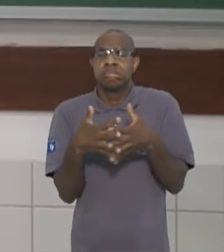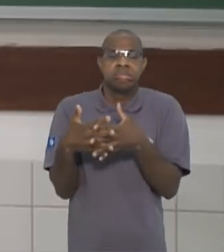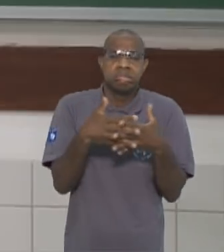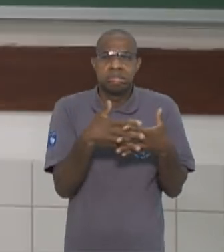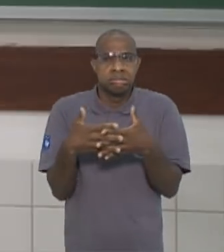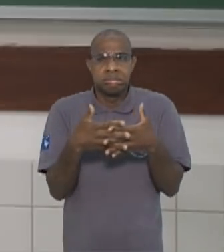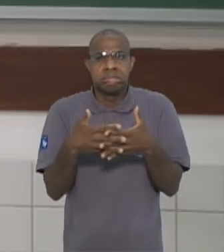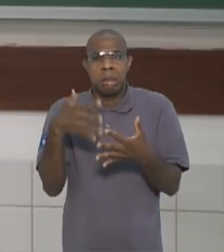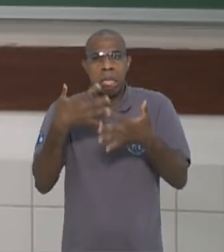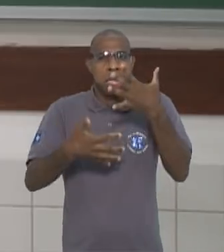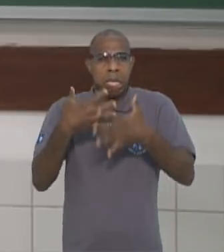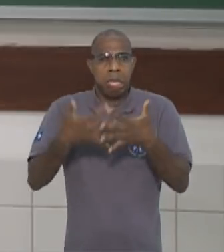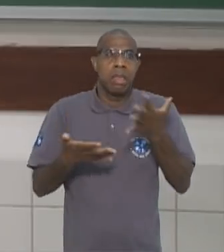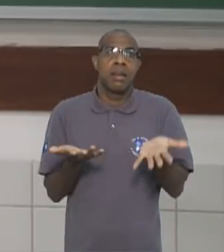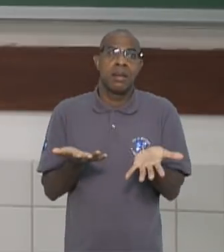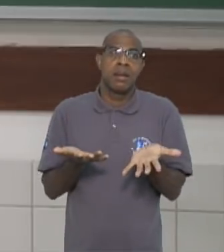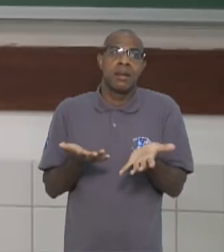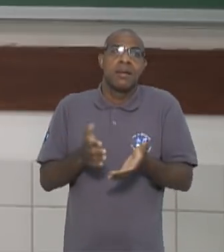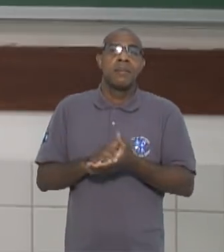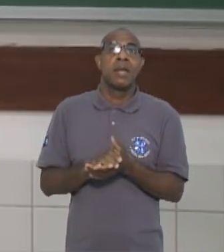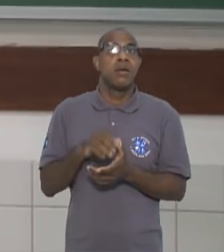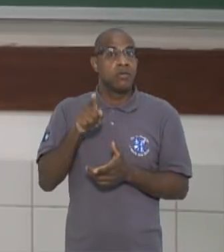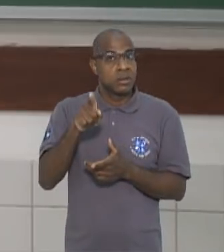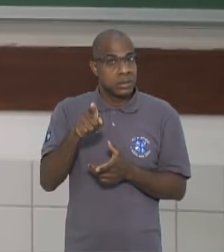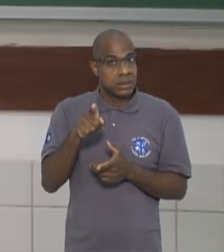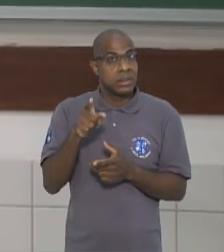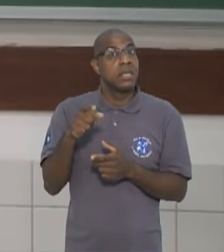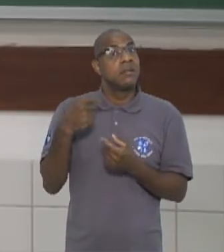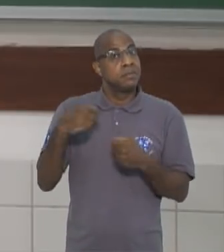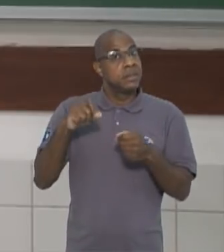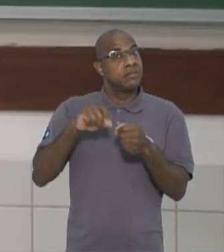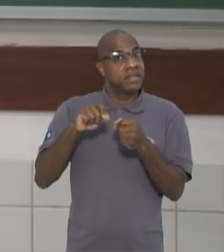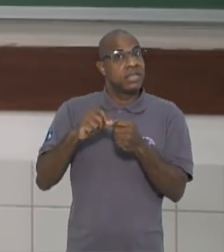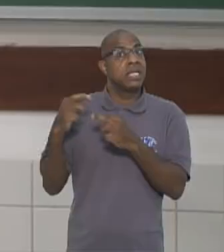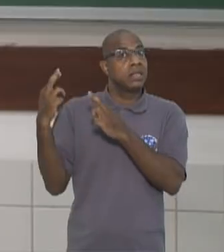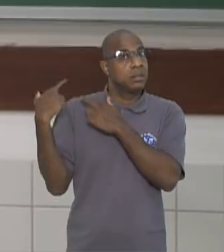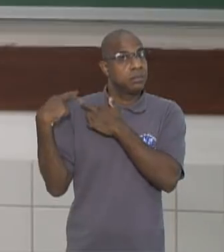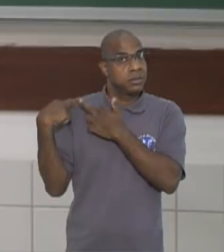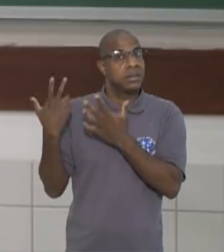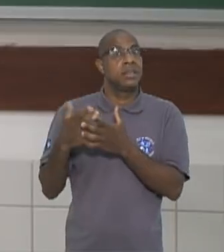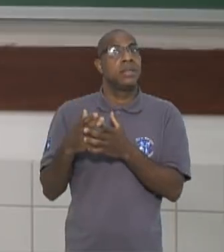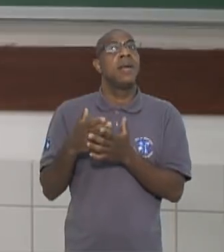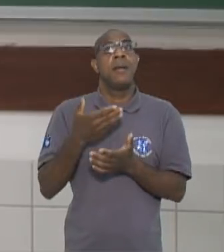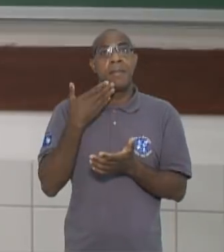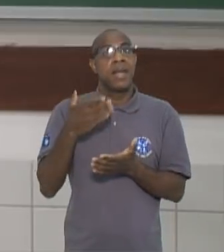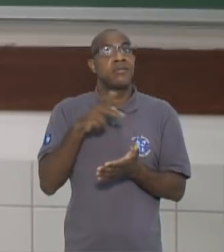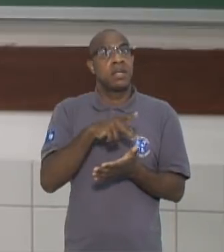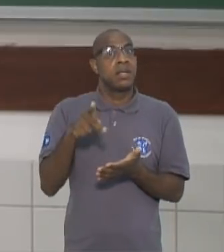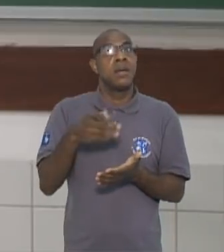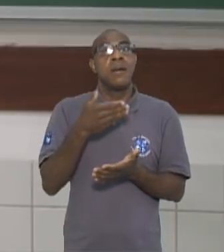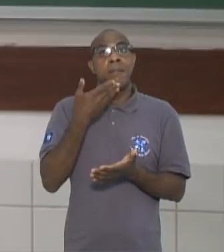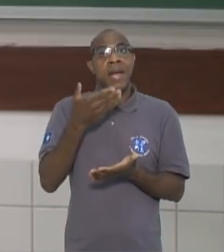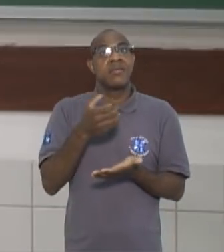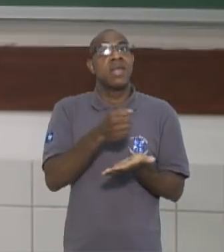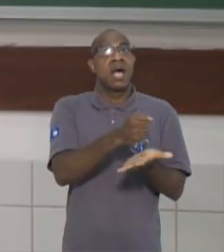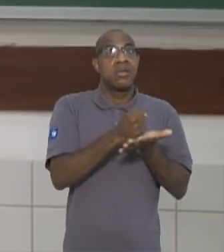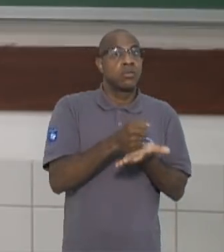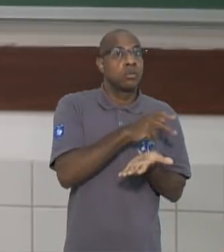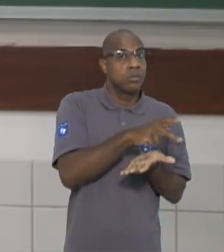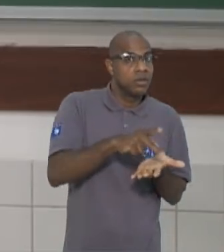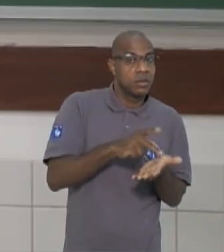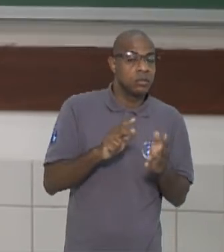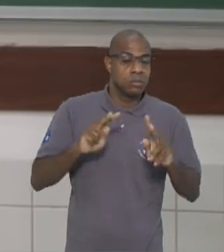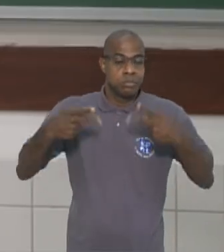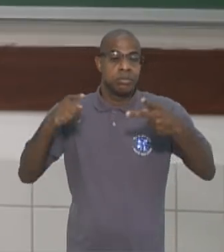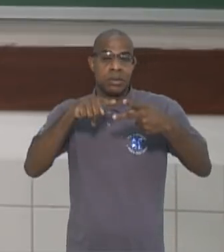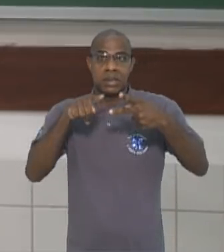estão reclamando, mas isso é você que tem que fazer, então é sua responsabilidade ir lá, fazer a questão, clicar no link e confirmar